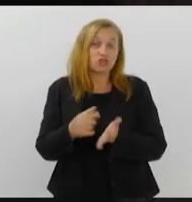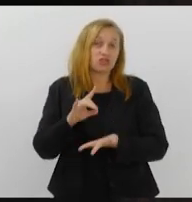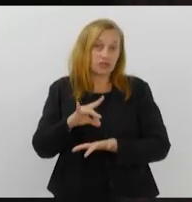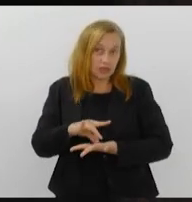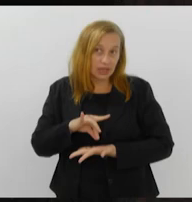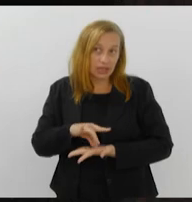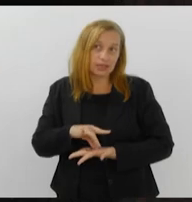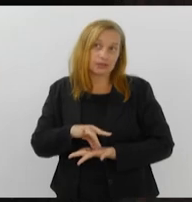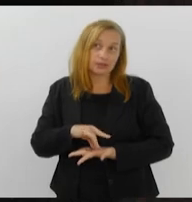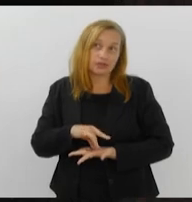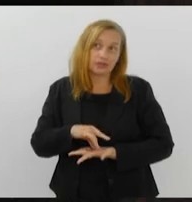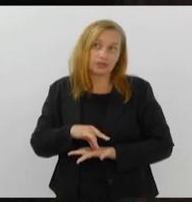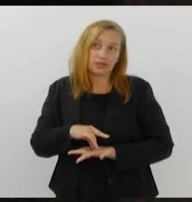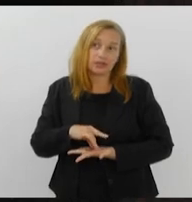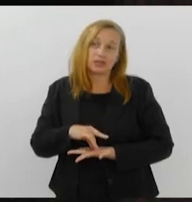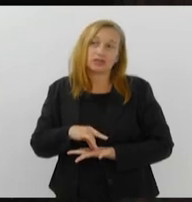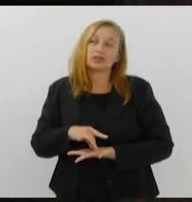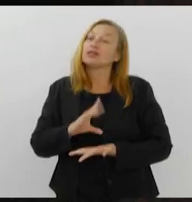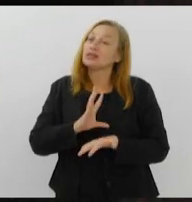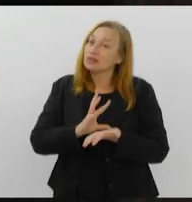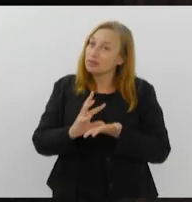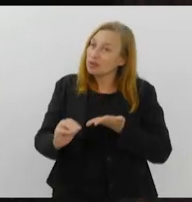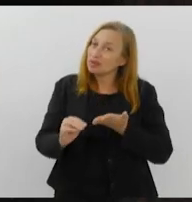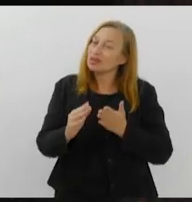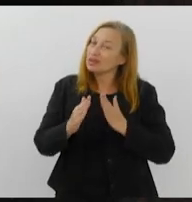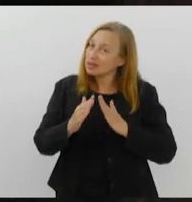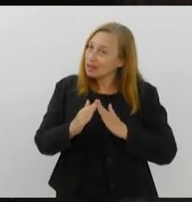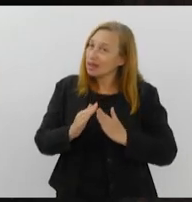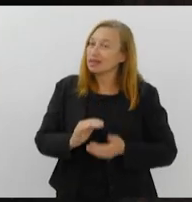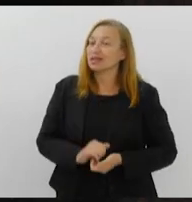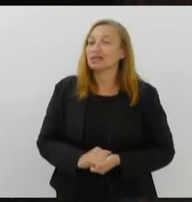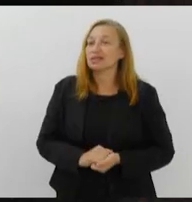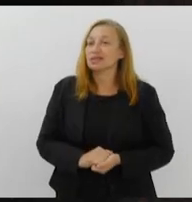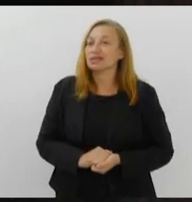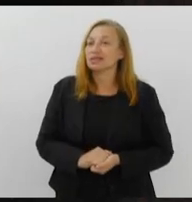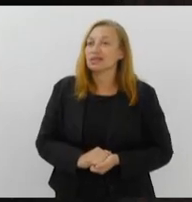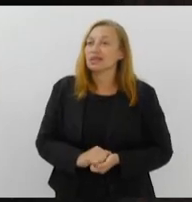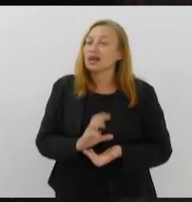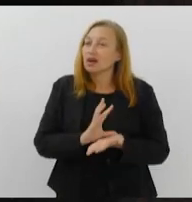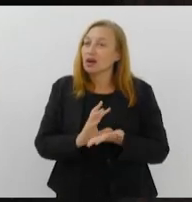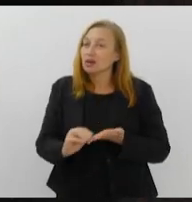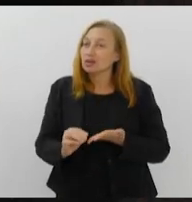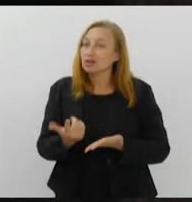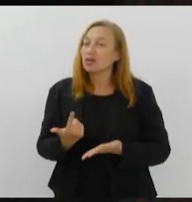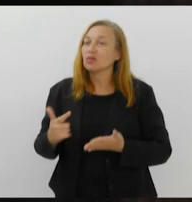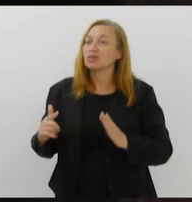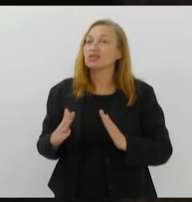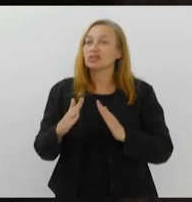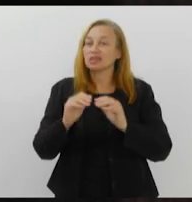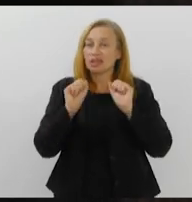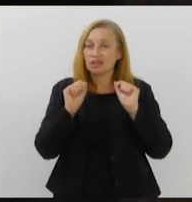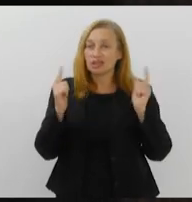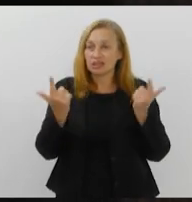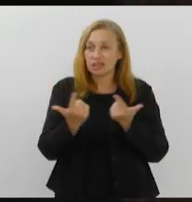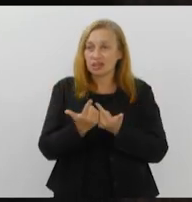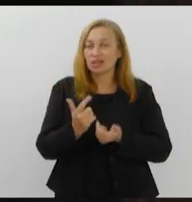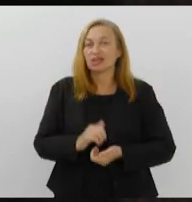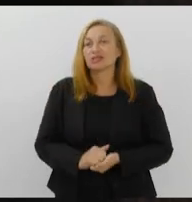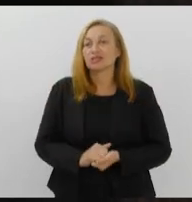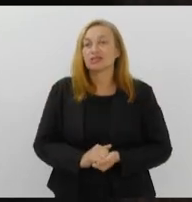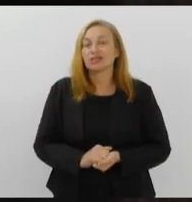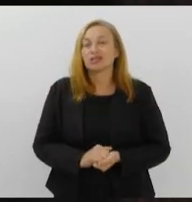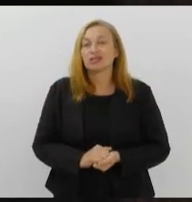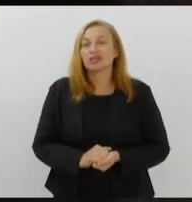verdade sejam pautados nessa casa, sejam pautados nas demais casas parlamentares,